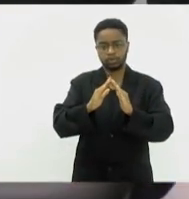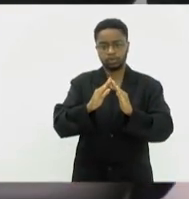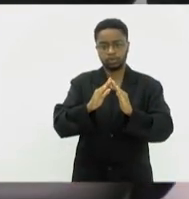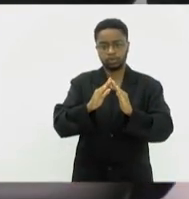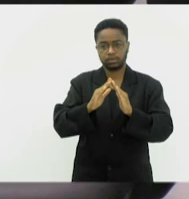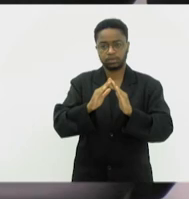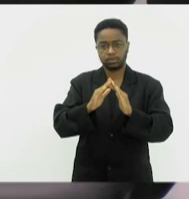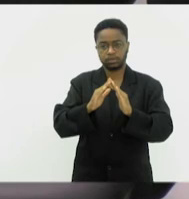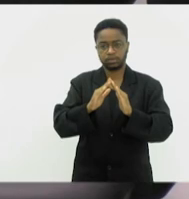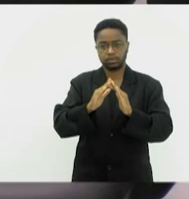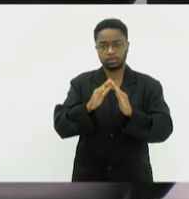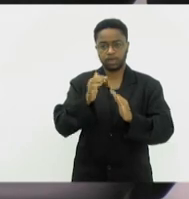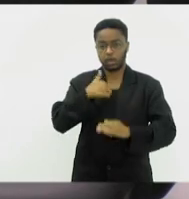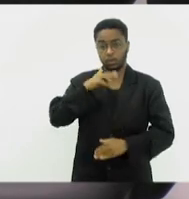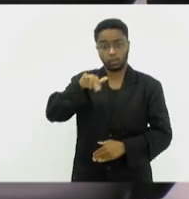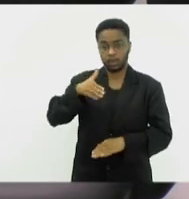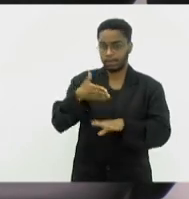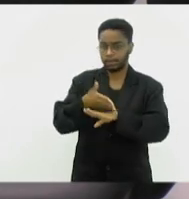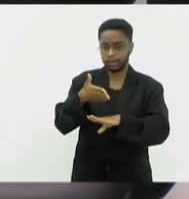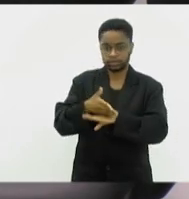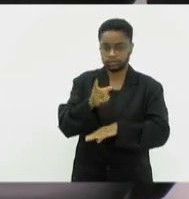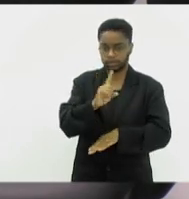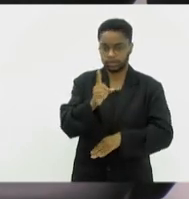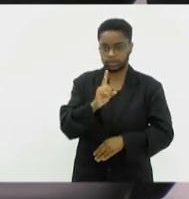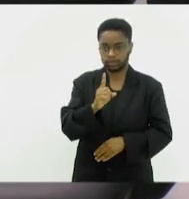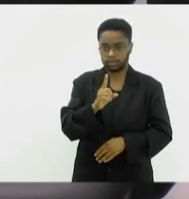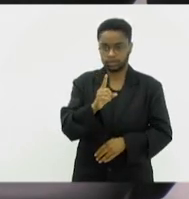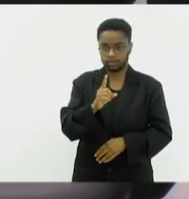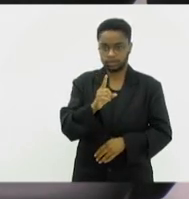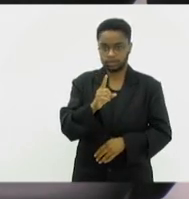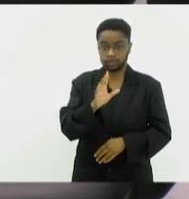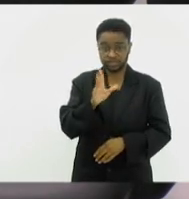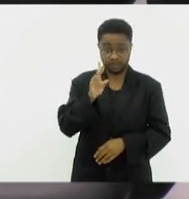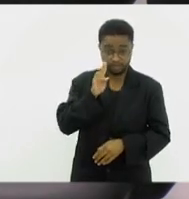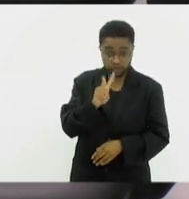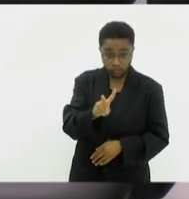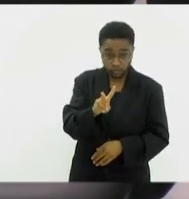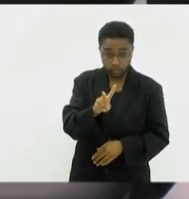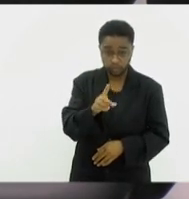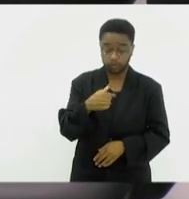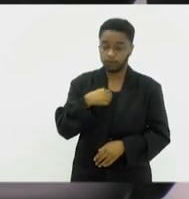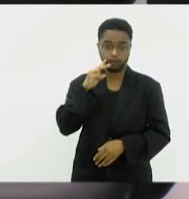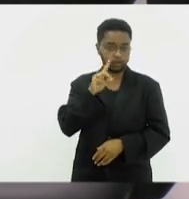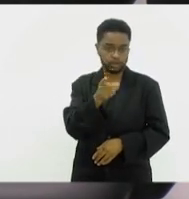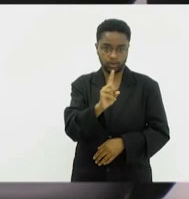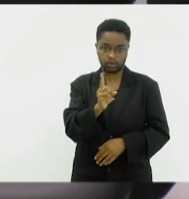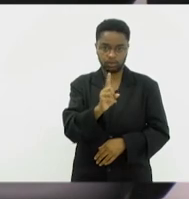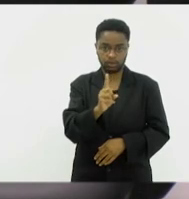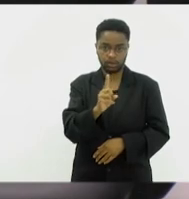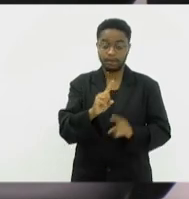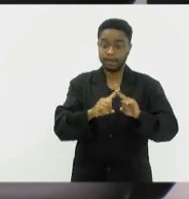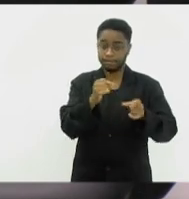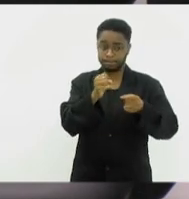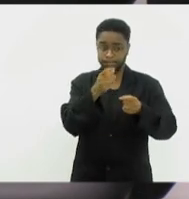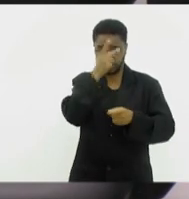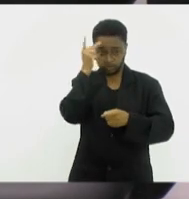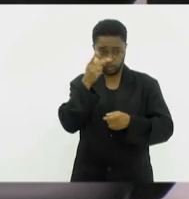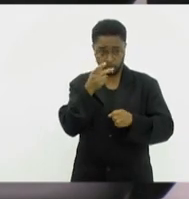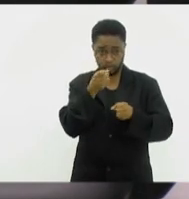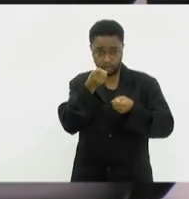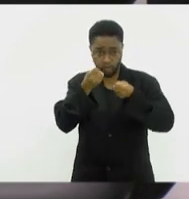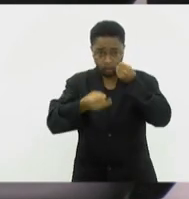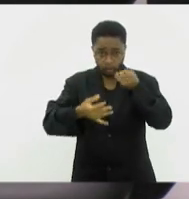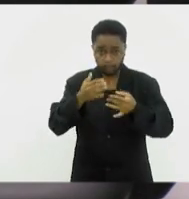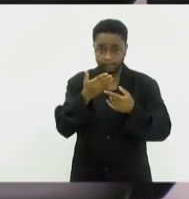comunidade, eu nunca participei, mas nunca vivenciei. Não. O senhor presenciou? Presenciei, não. Não. Nunca vi... Alguém relatou para o senhor, procurou o senhor